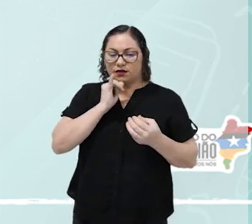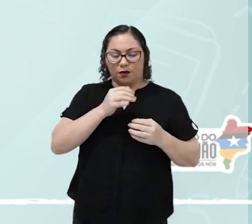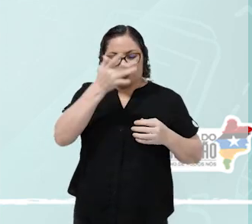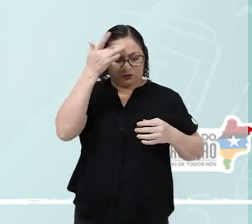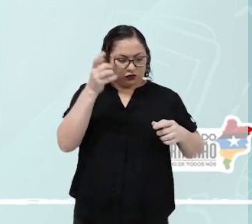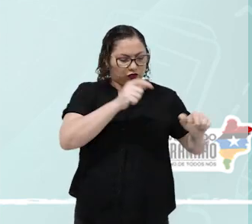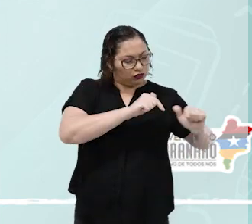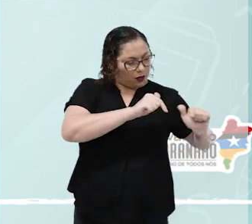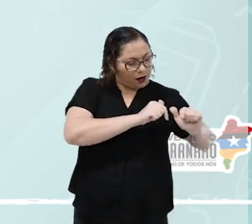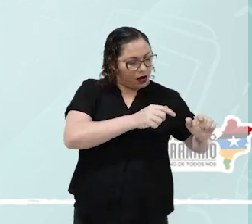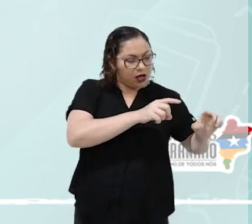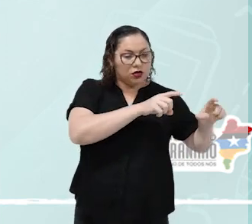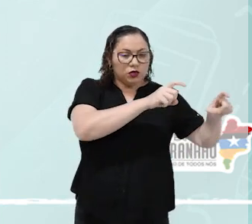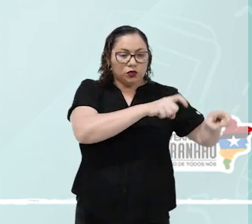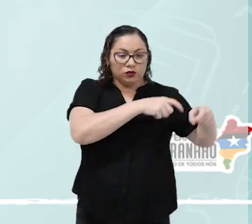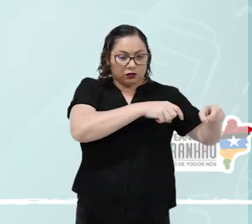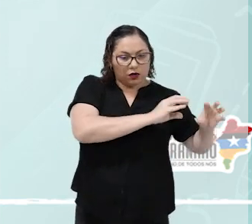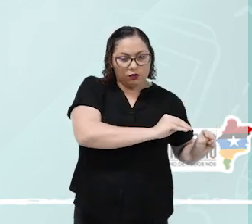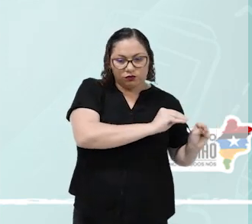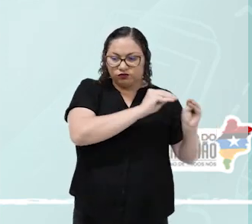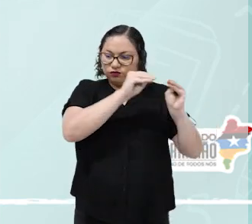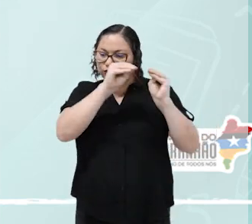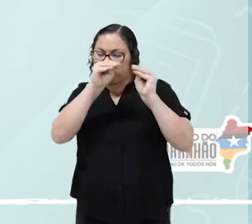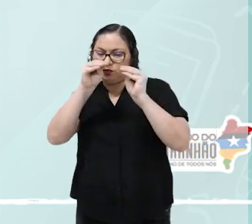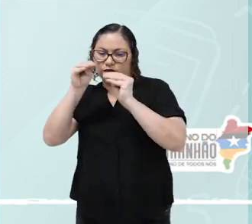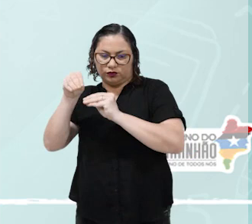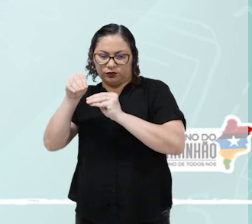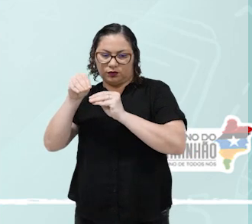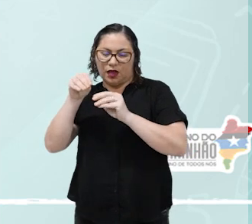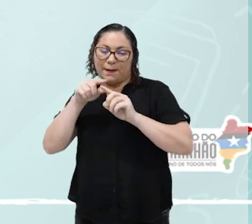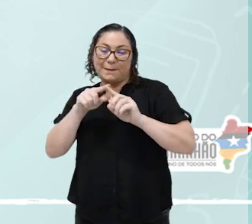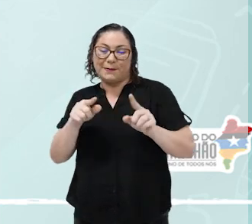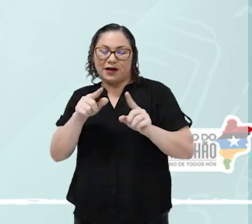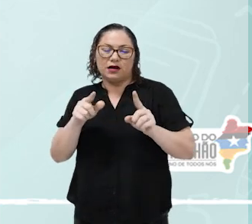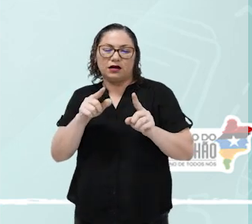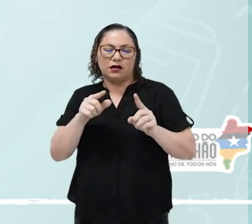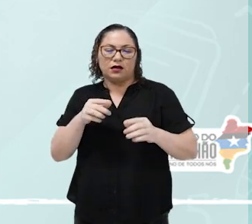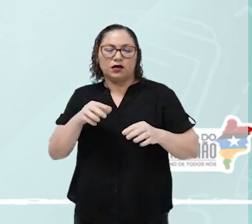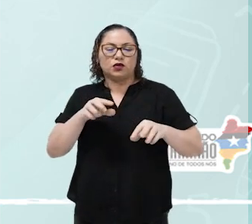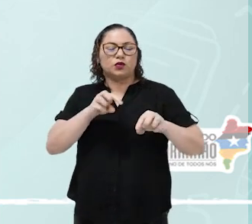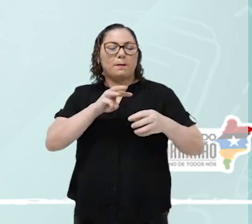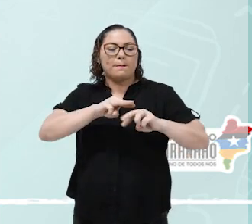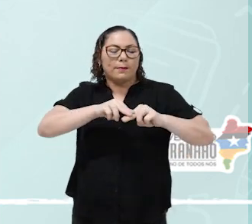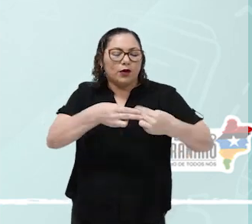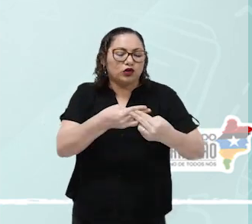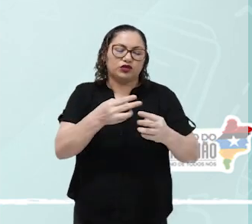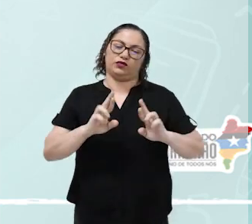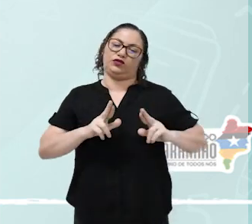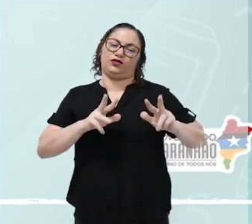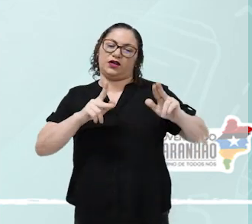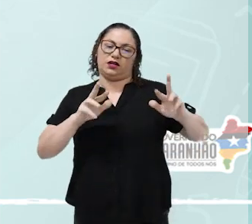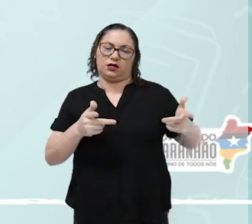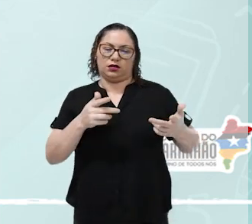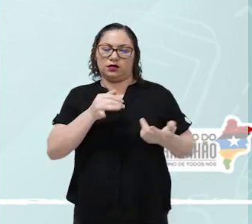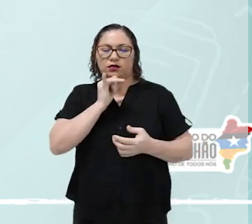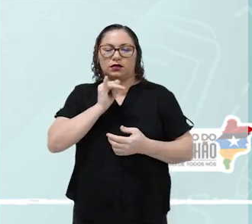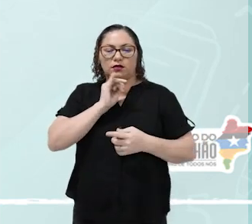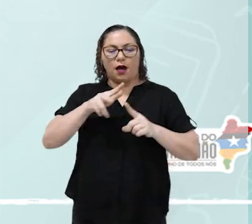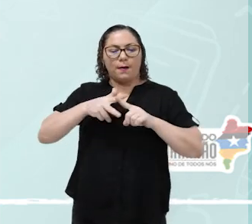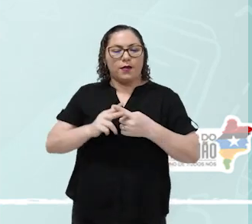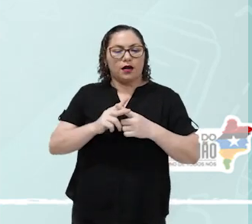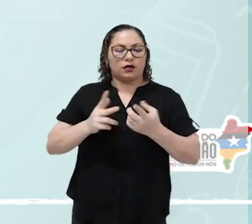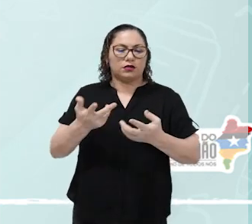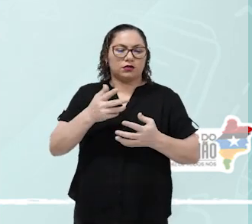campo, certo? Também tem a ver com o êxodo rural, mas as motivações são diferentes. Olha só, a mecanização da